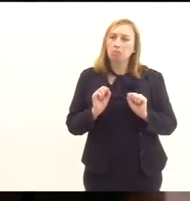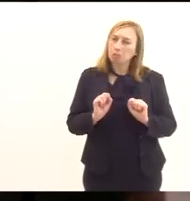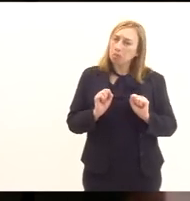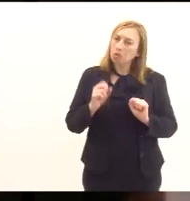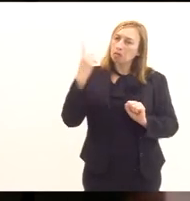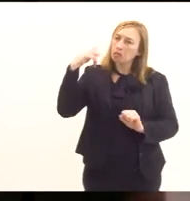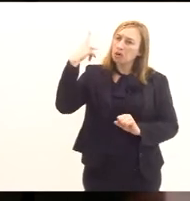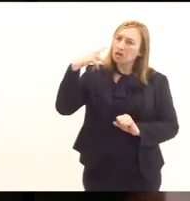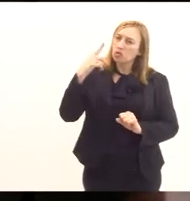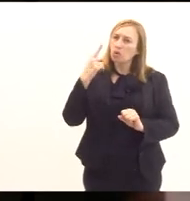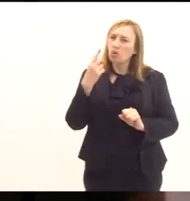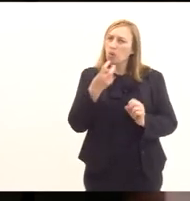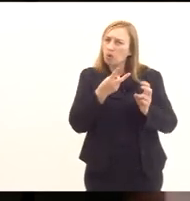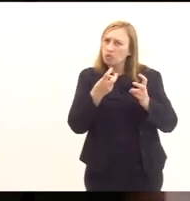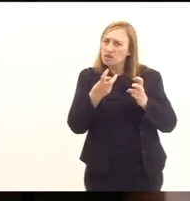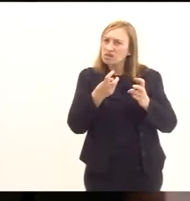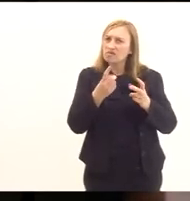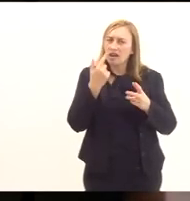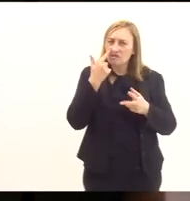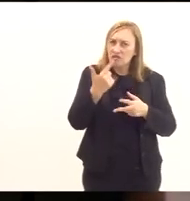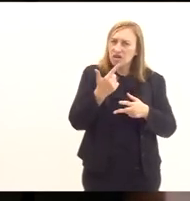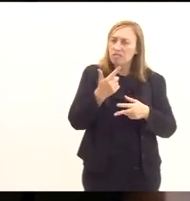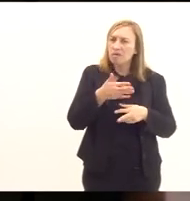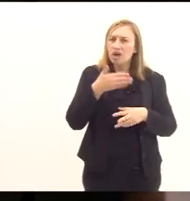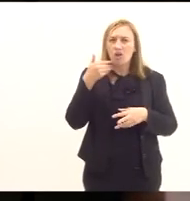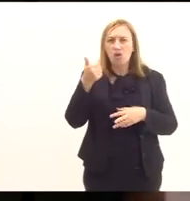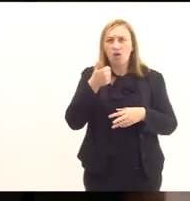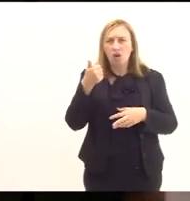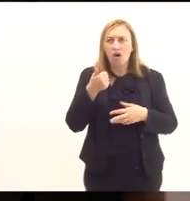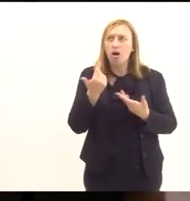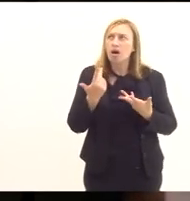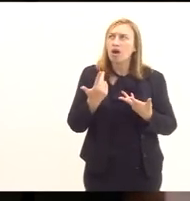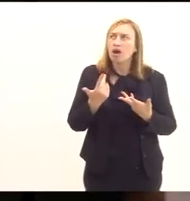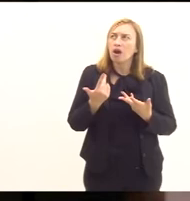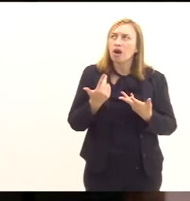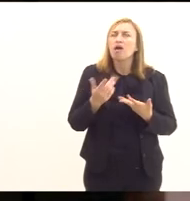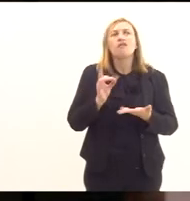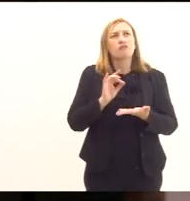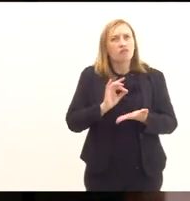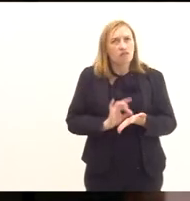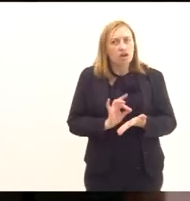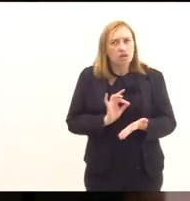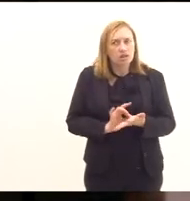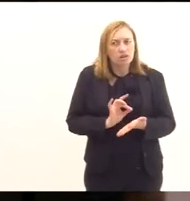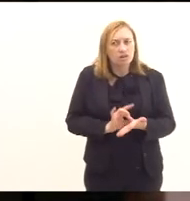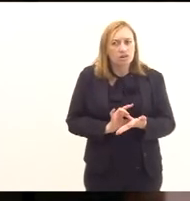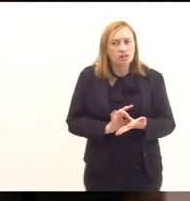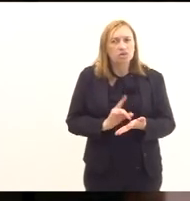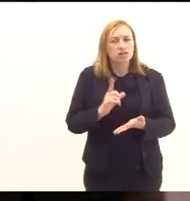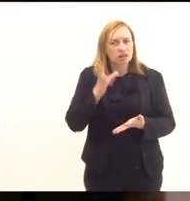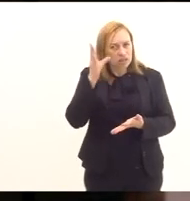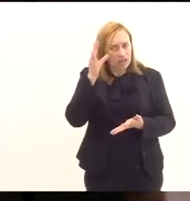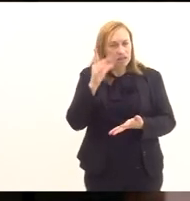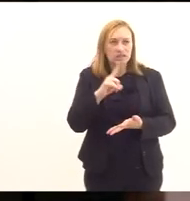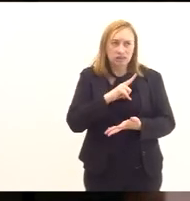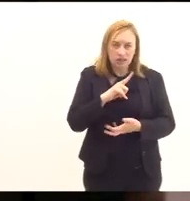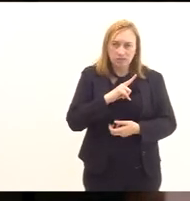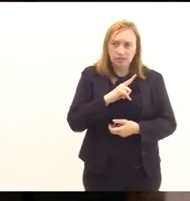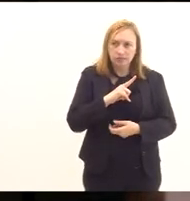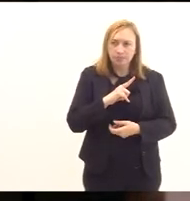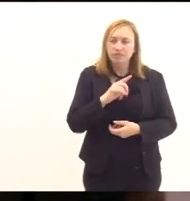Vereador verificar tá se realmente teve esse interesse